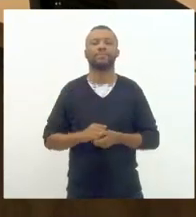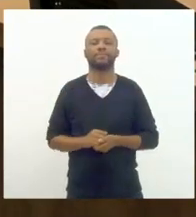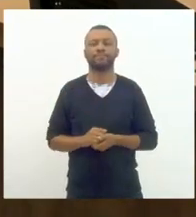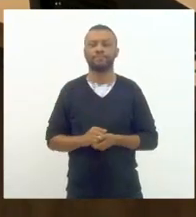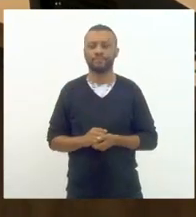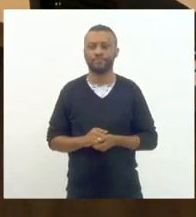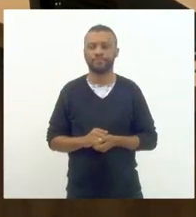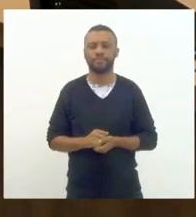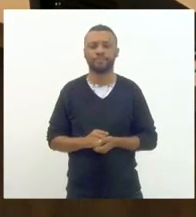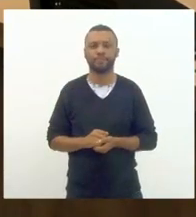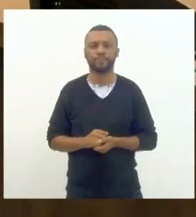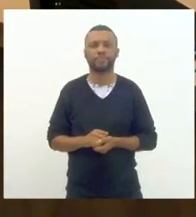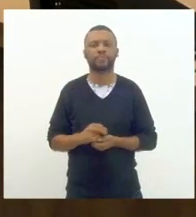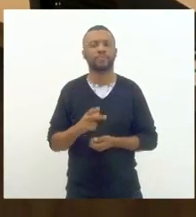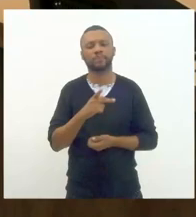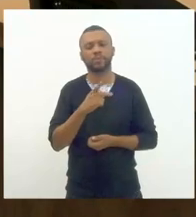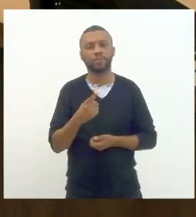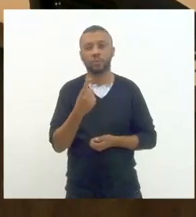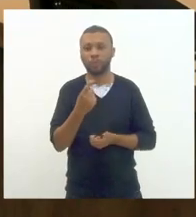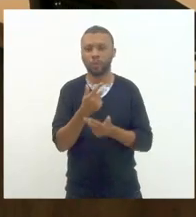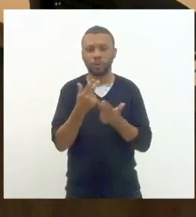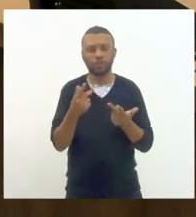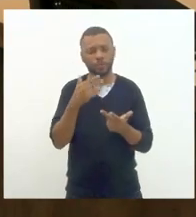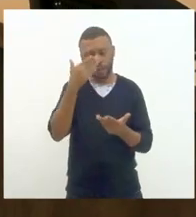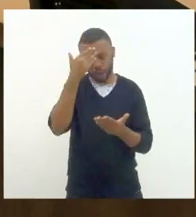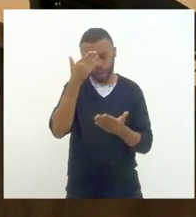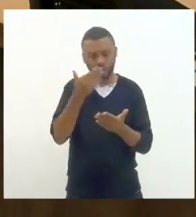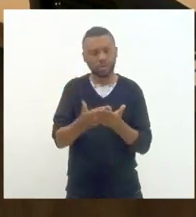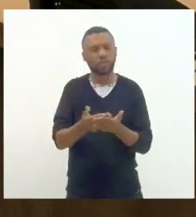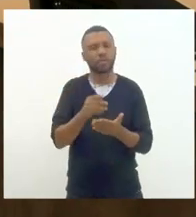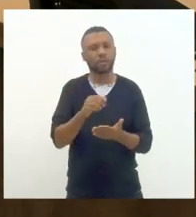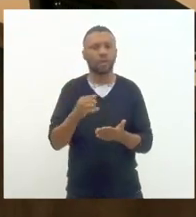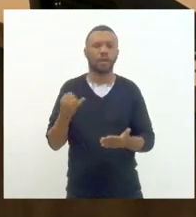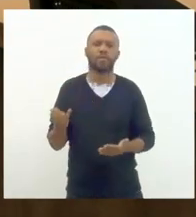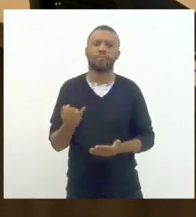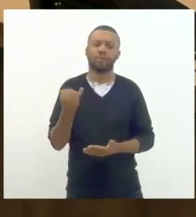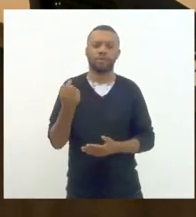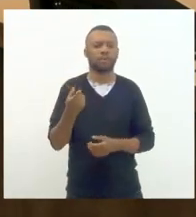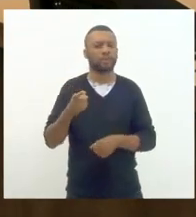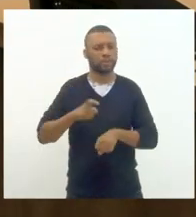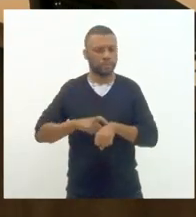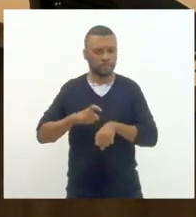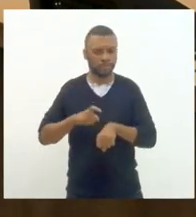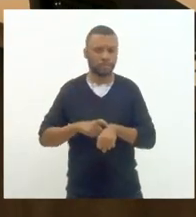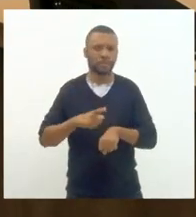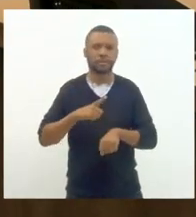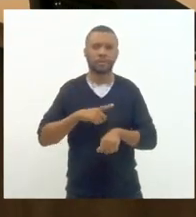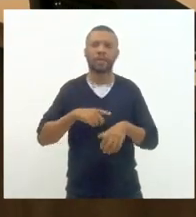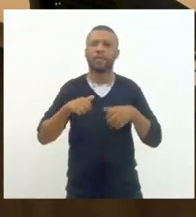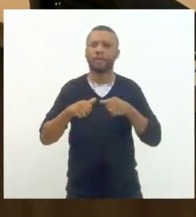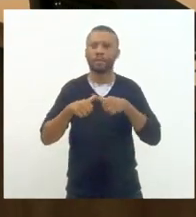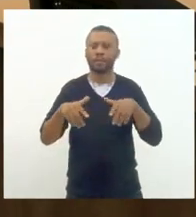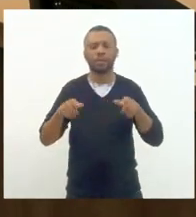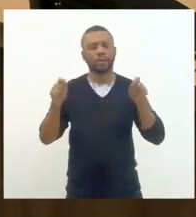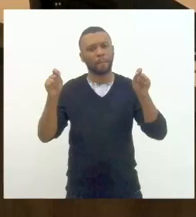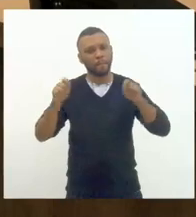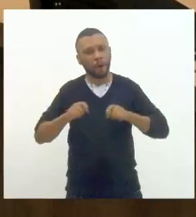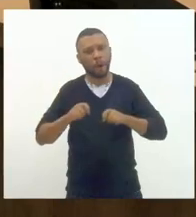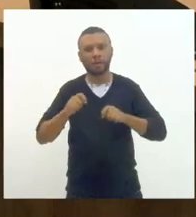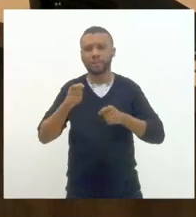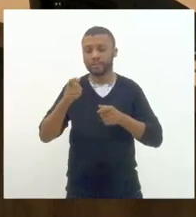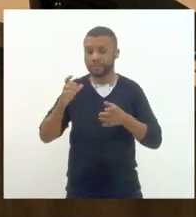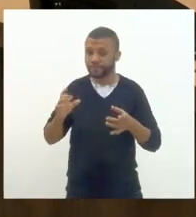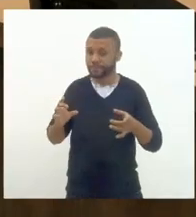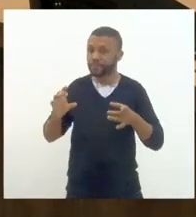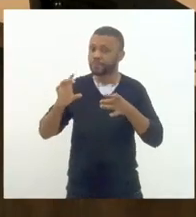senhor presidente, algo que a gente acha que é fundamental nesse momento. Toda uma diretriz que possa vir a